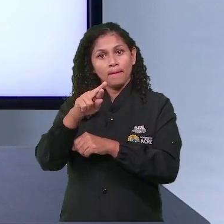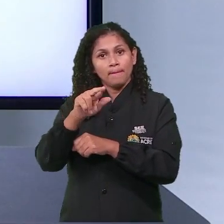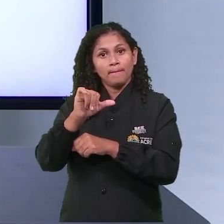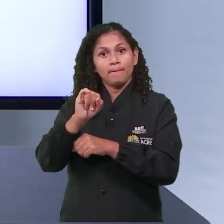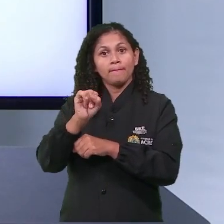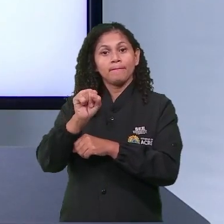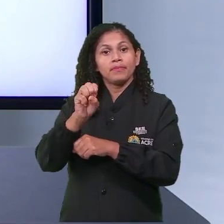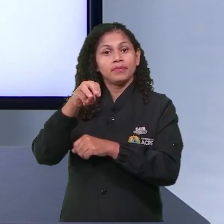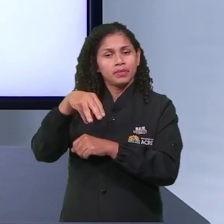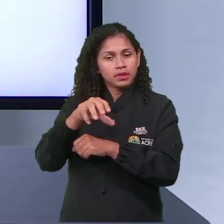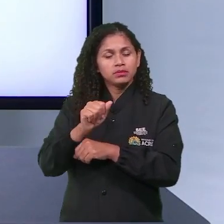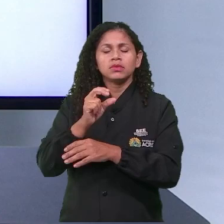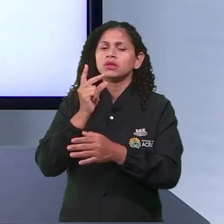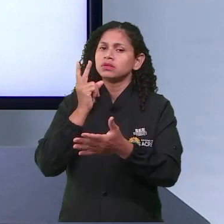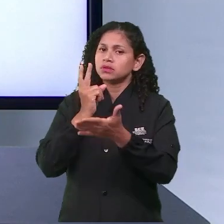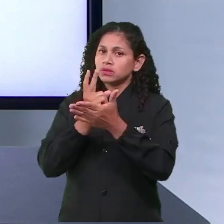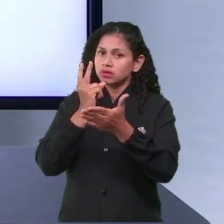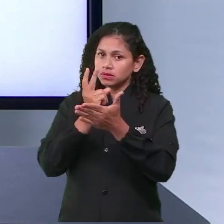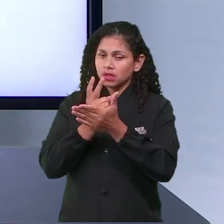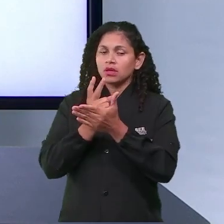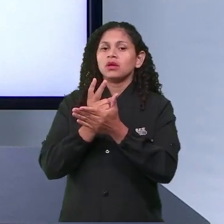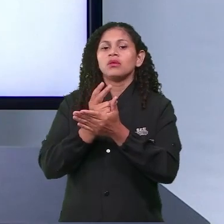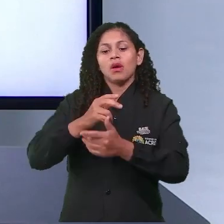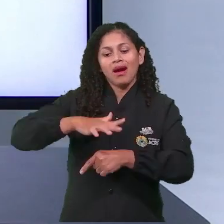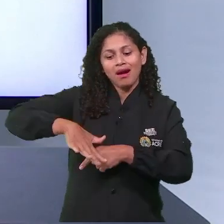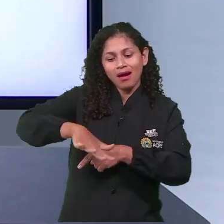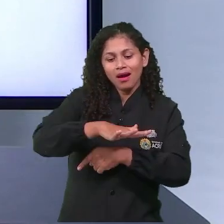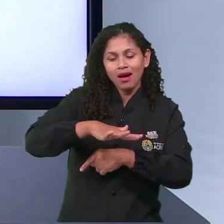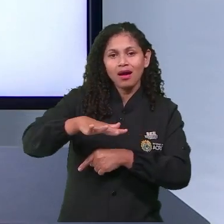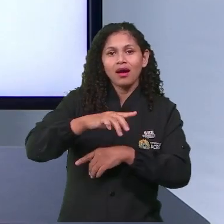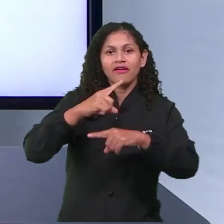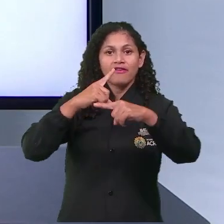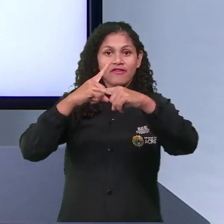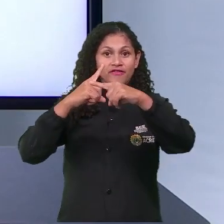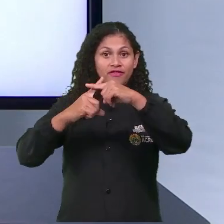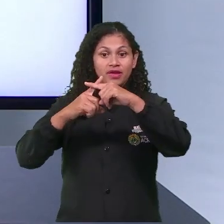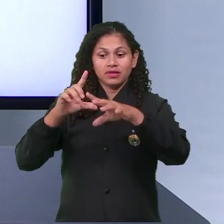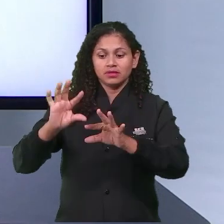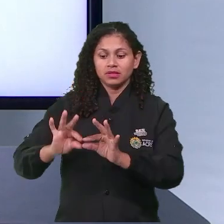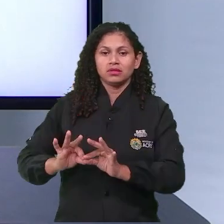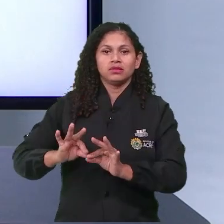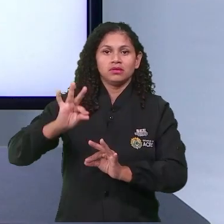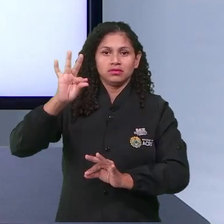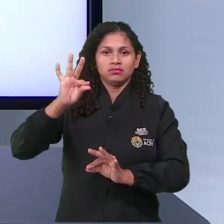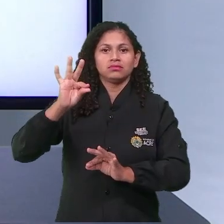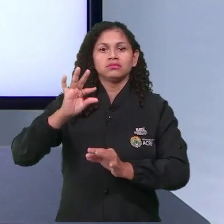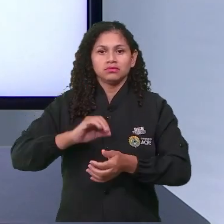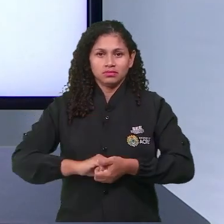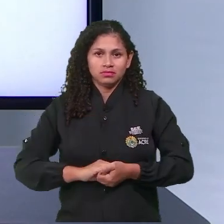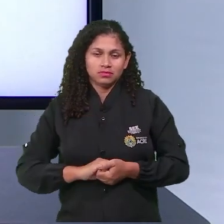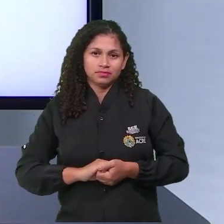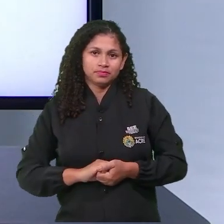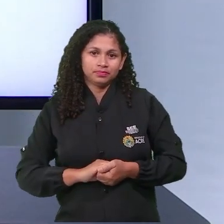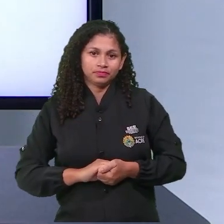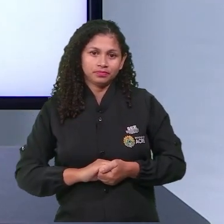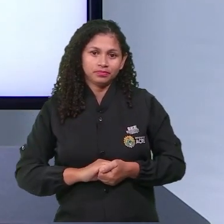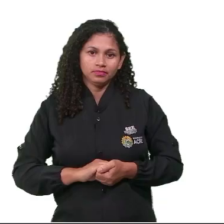base multiplicado pela altura. Isso para qualquer situação. Tudo bem? Vamos ver mais um problema?